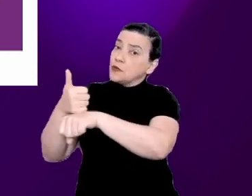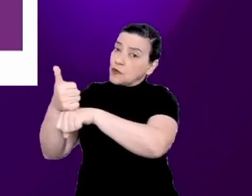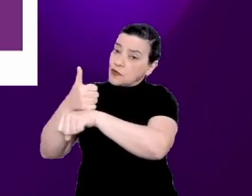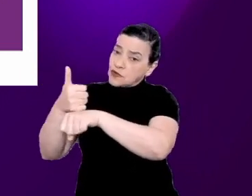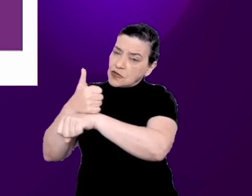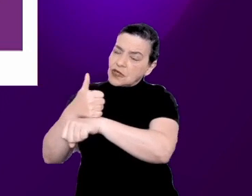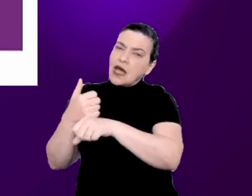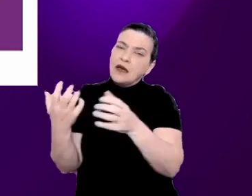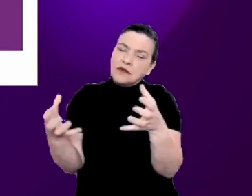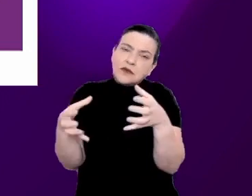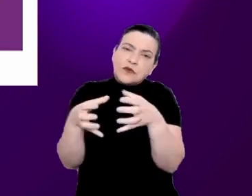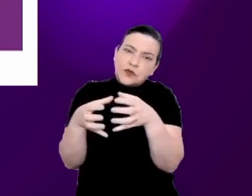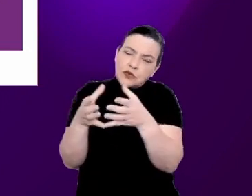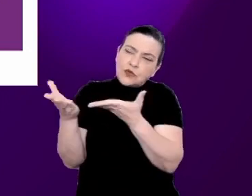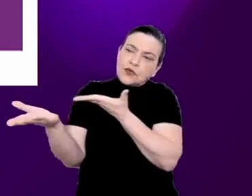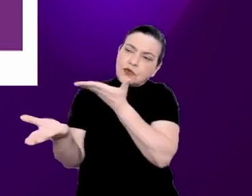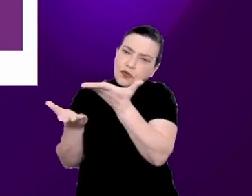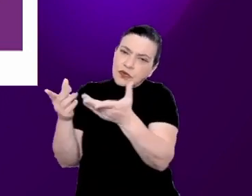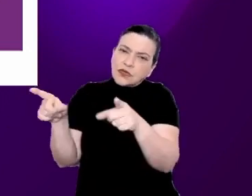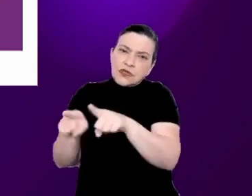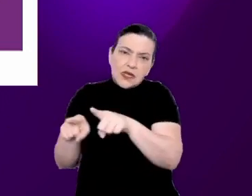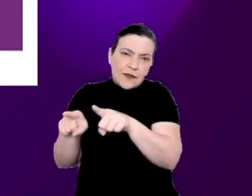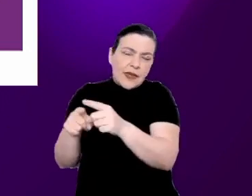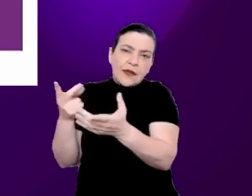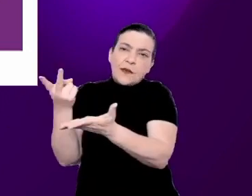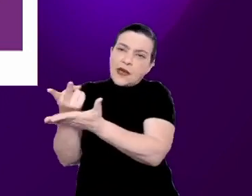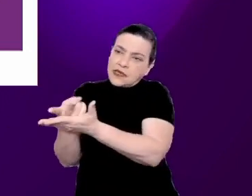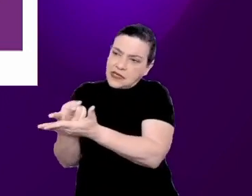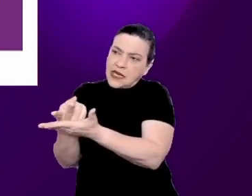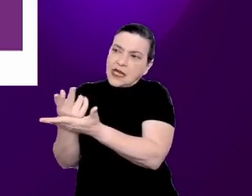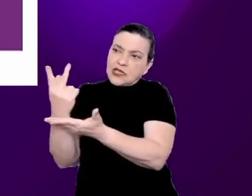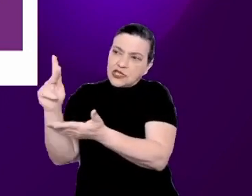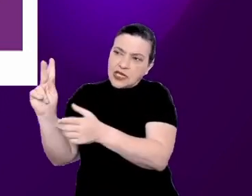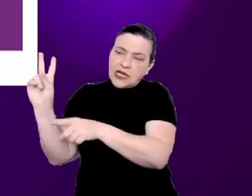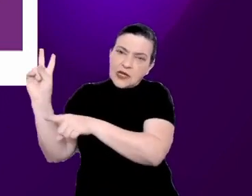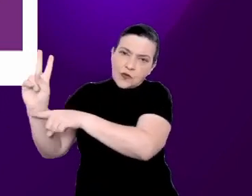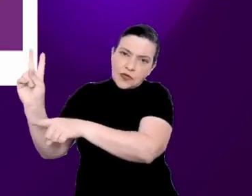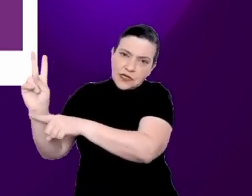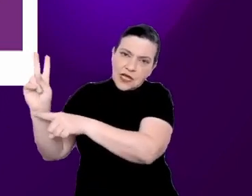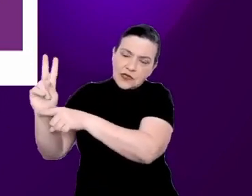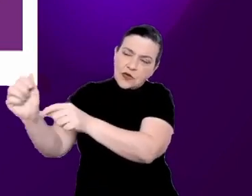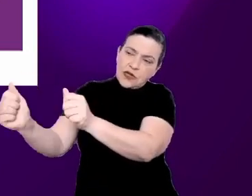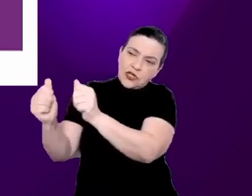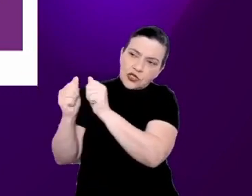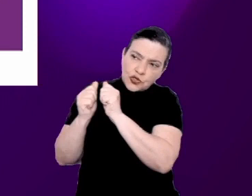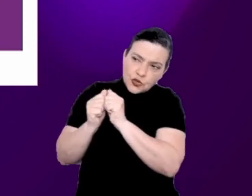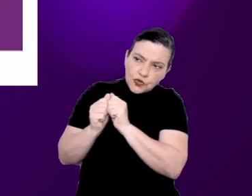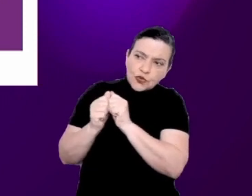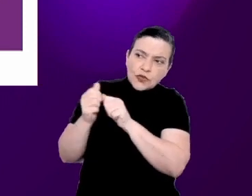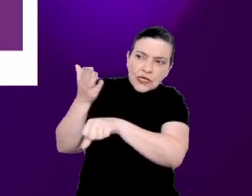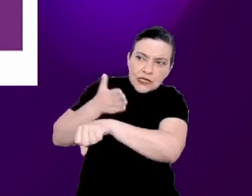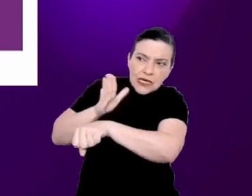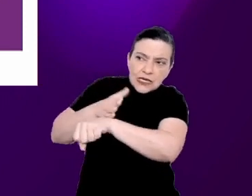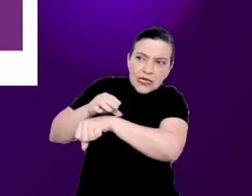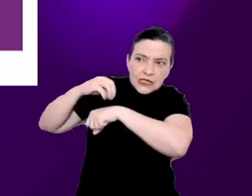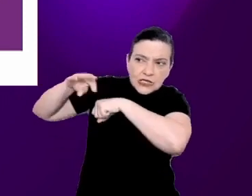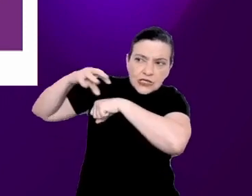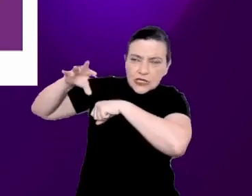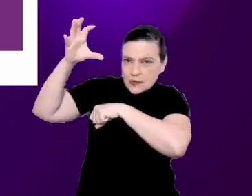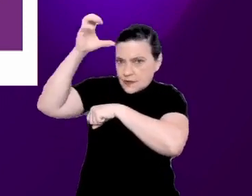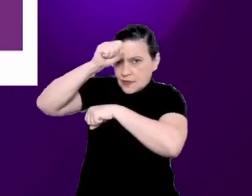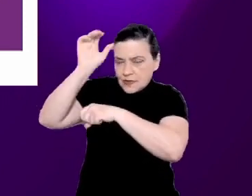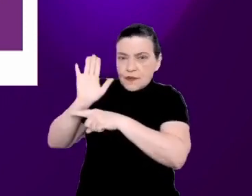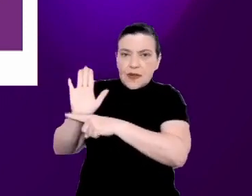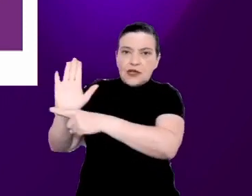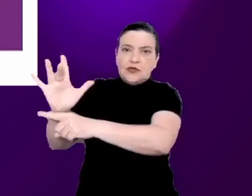time assistencial, a gente envolve o paciente e seus cuidadores dentro desse conhecimento. E